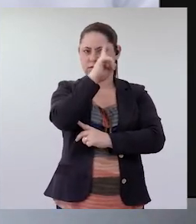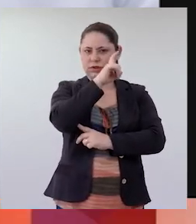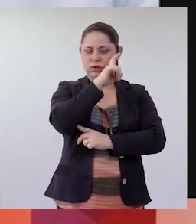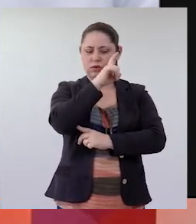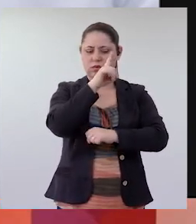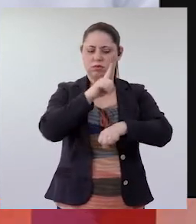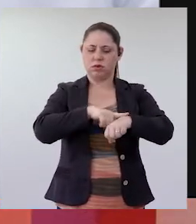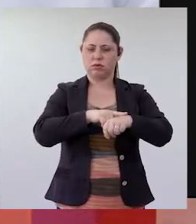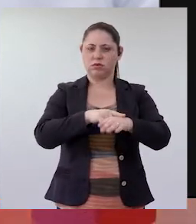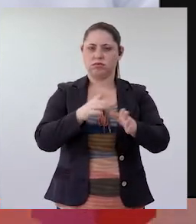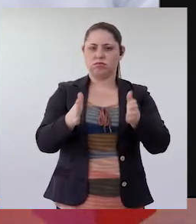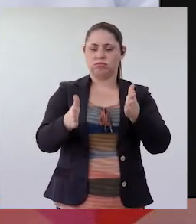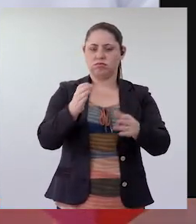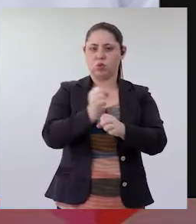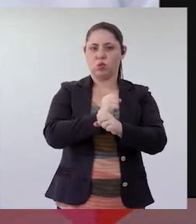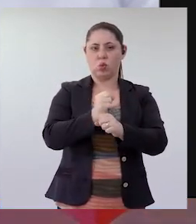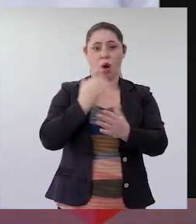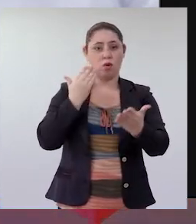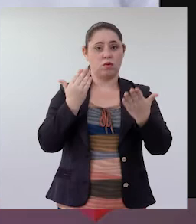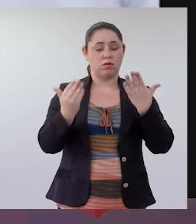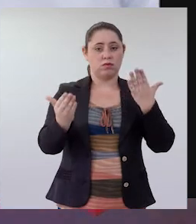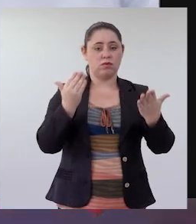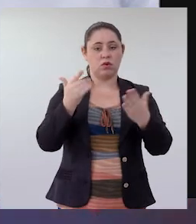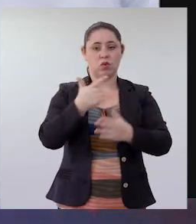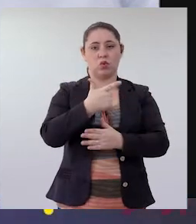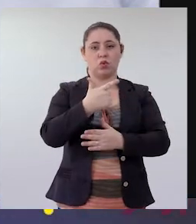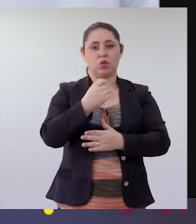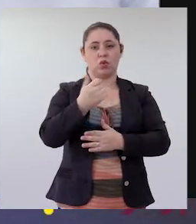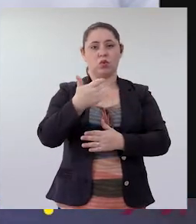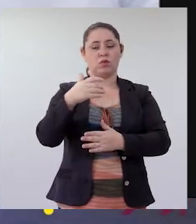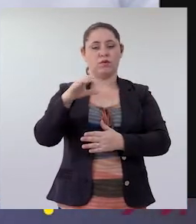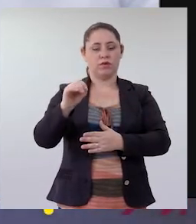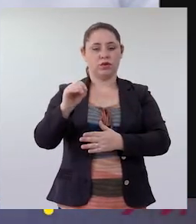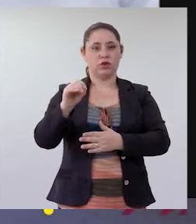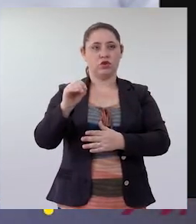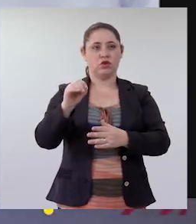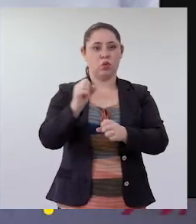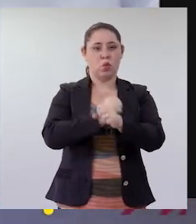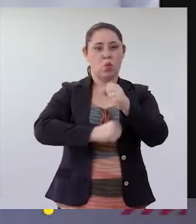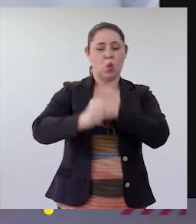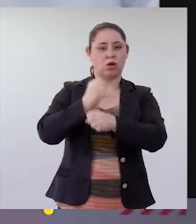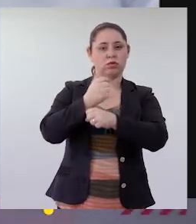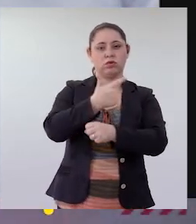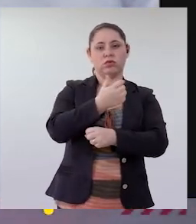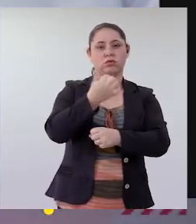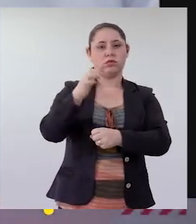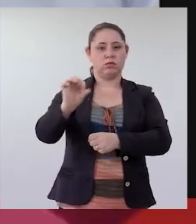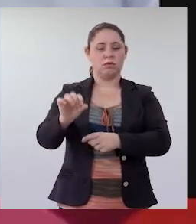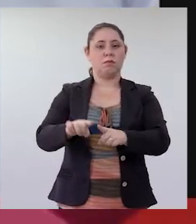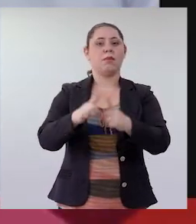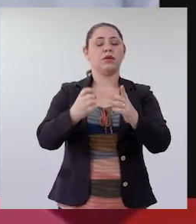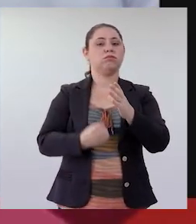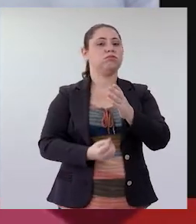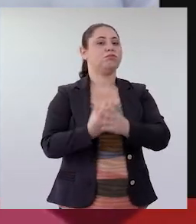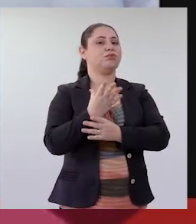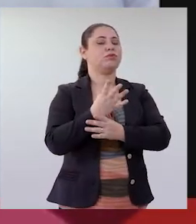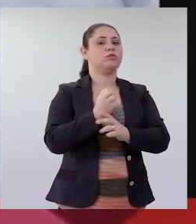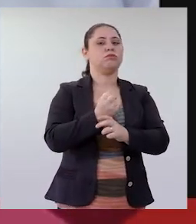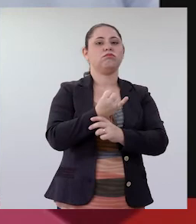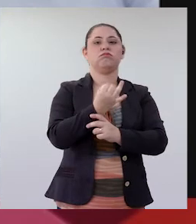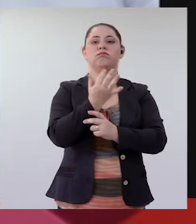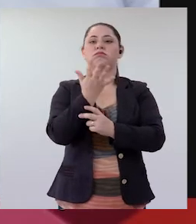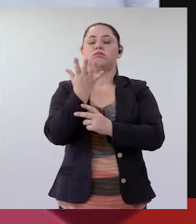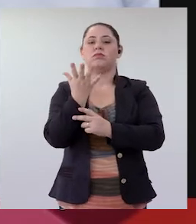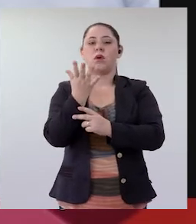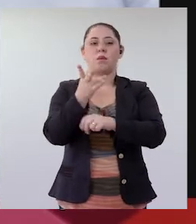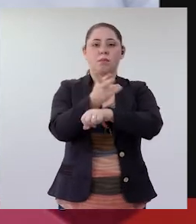pelo menos por enquanto, porque o ano não acabou, fazer um comparativo com 2020 para 2019, mas revelou um